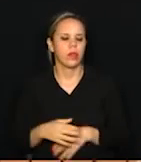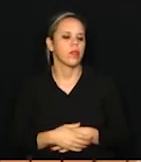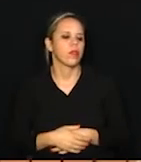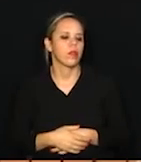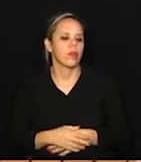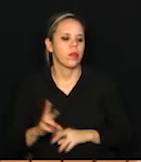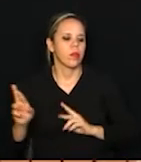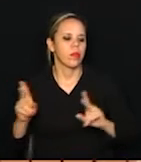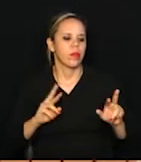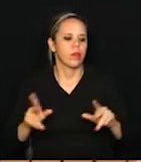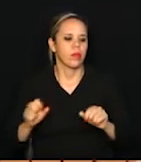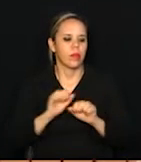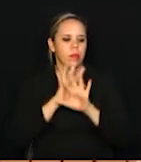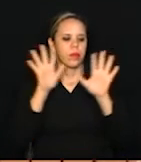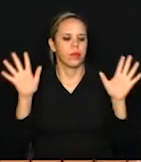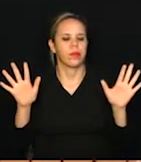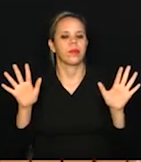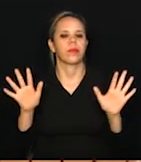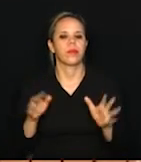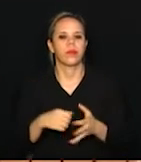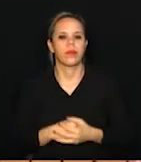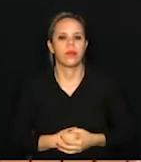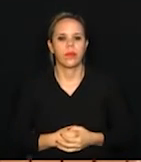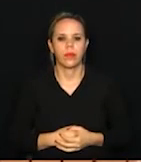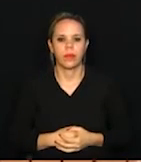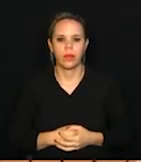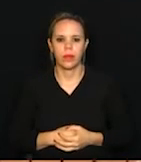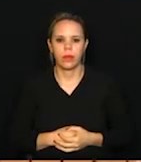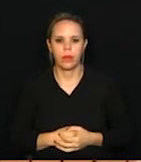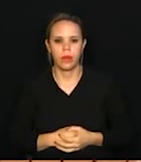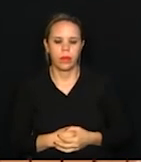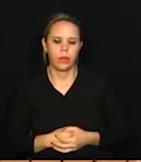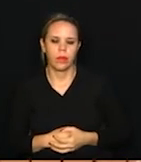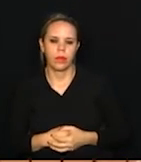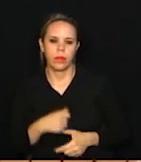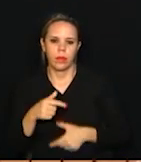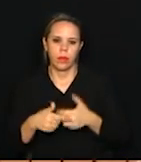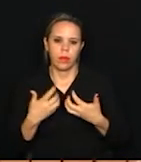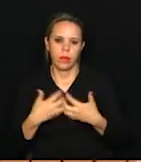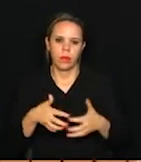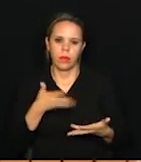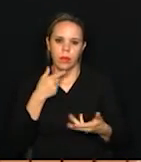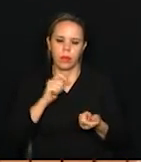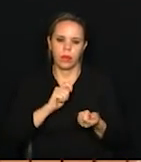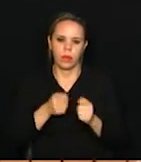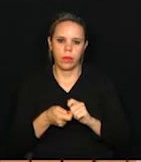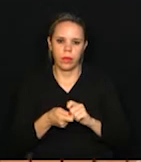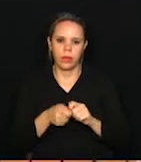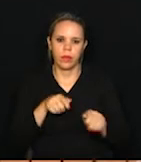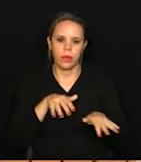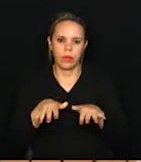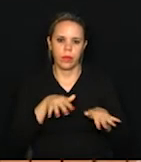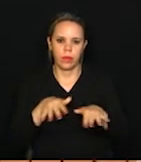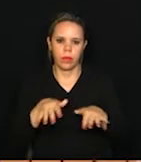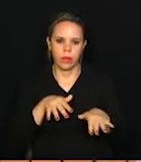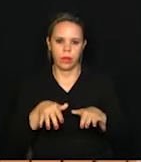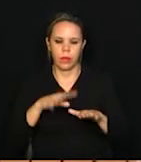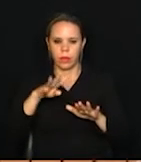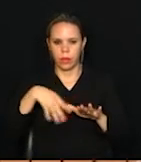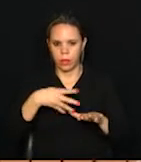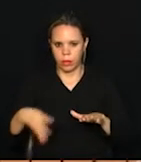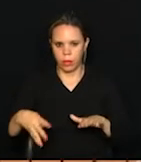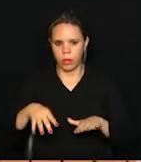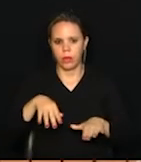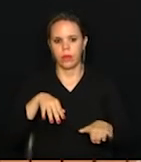a diferença da transparência e também de execuções de melhorias de mobilidade, de sinalização no